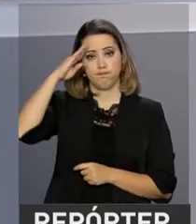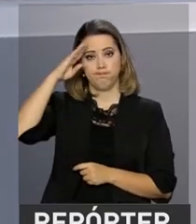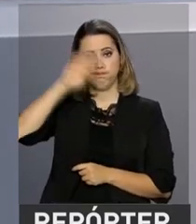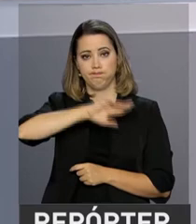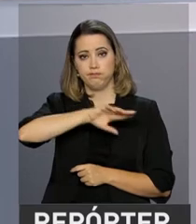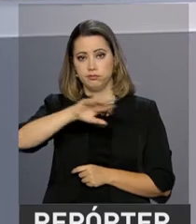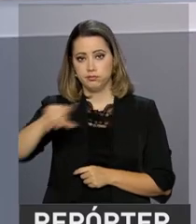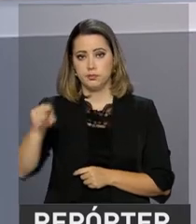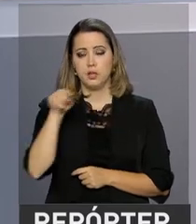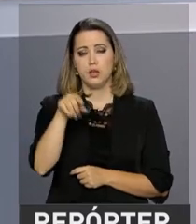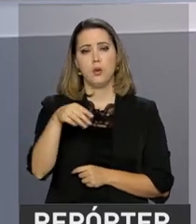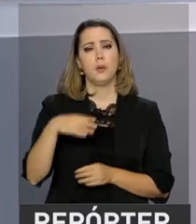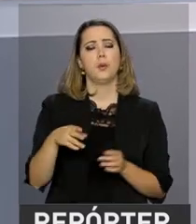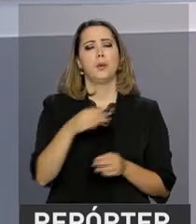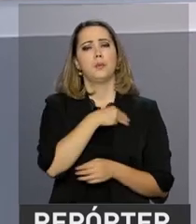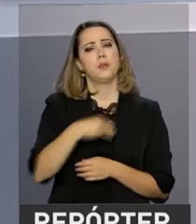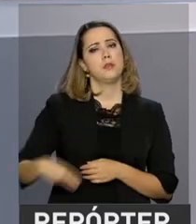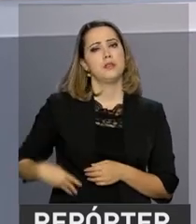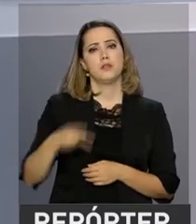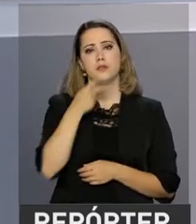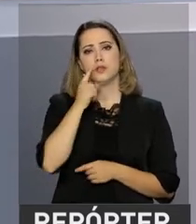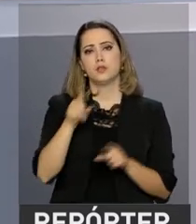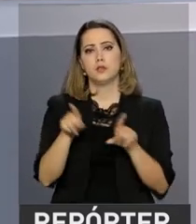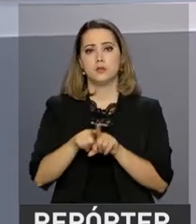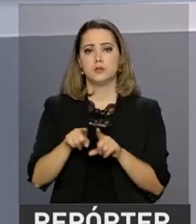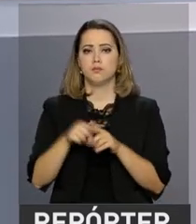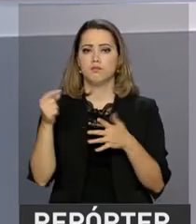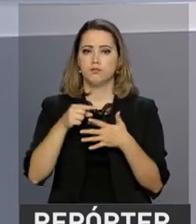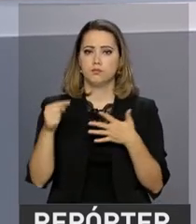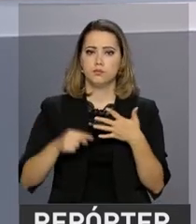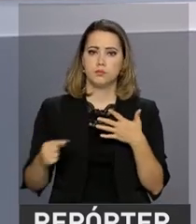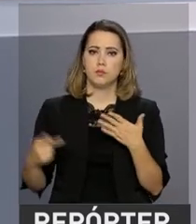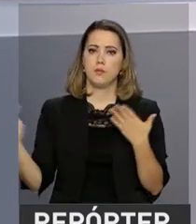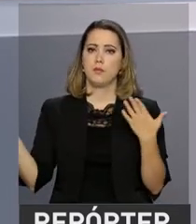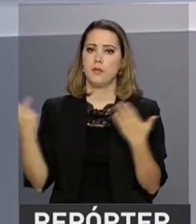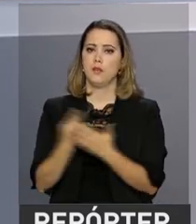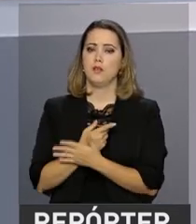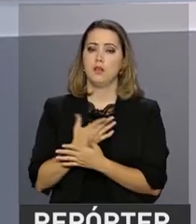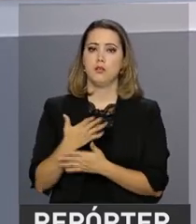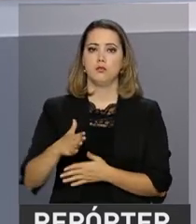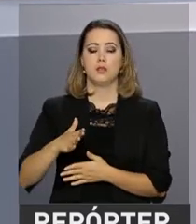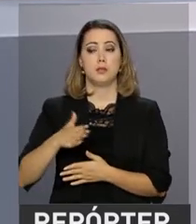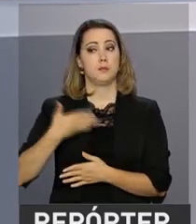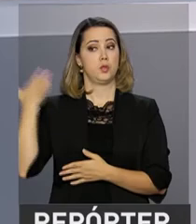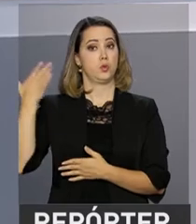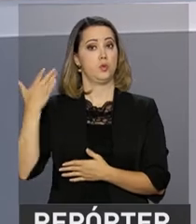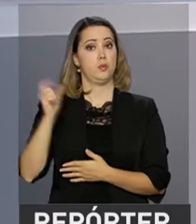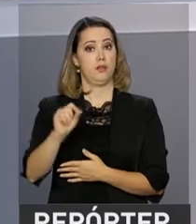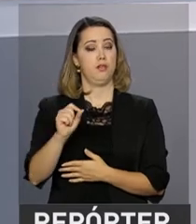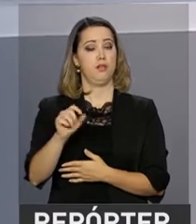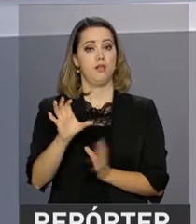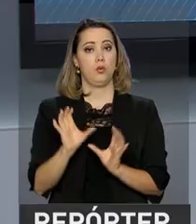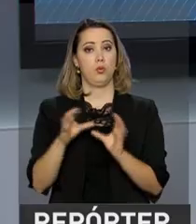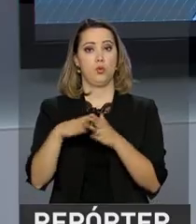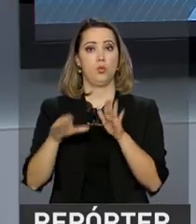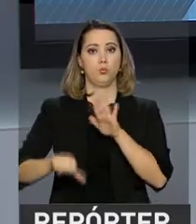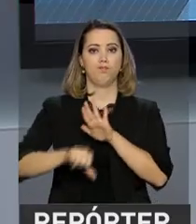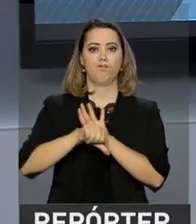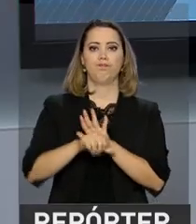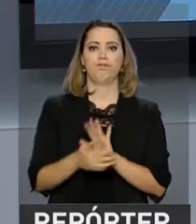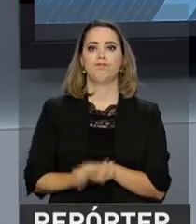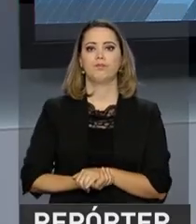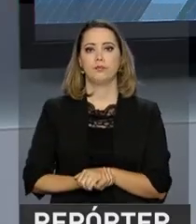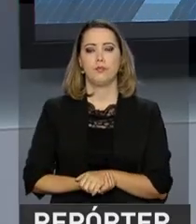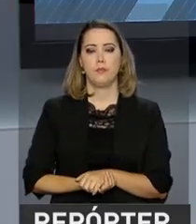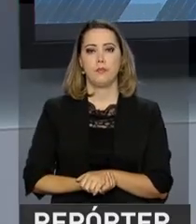ministro fez questão ainda de ressaltar que as medidas serão tomadas para surpreender o crime organizado. O